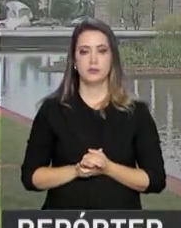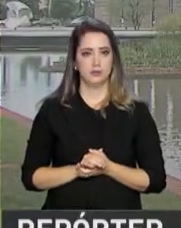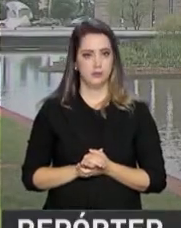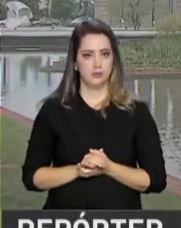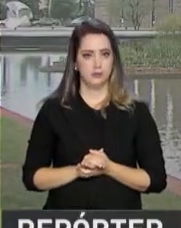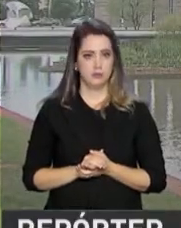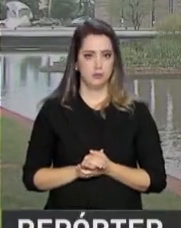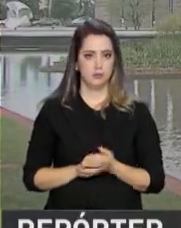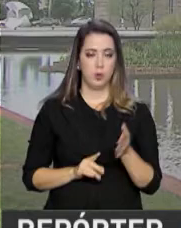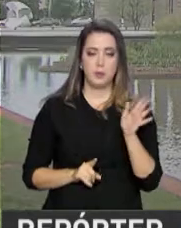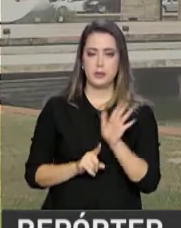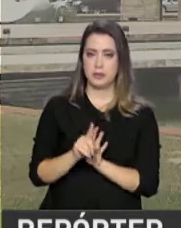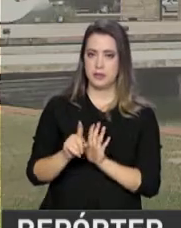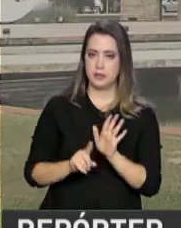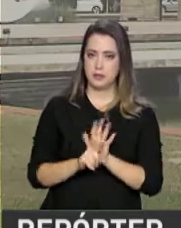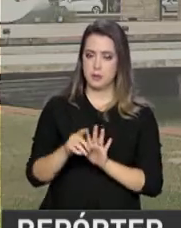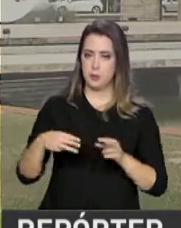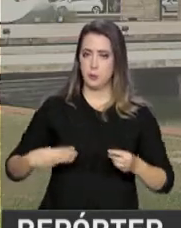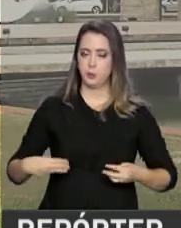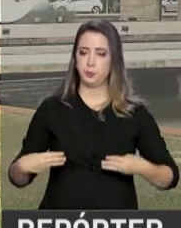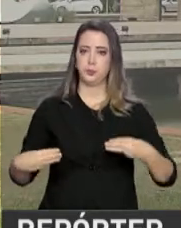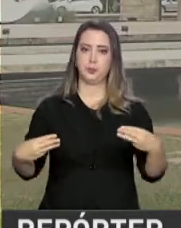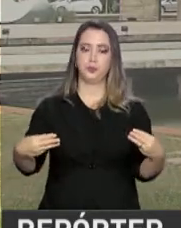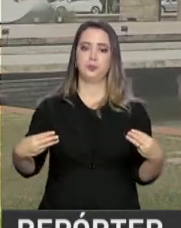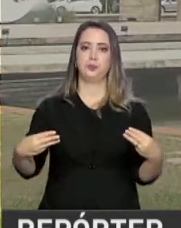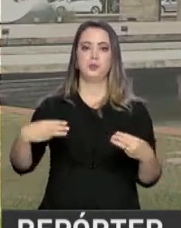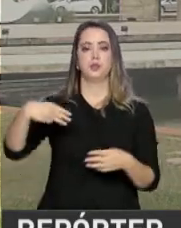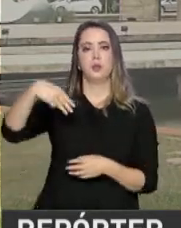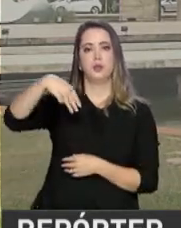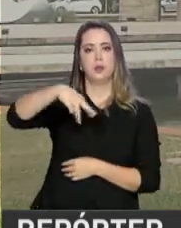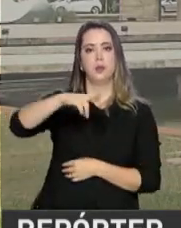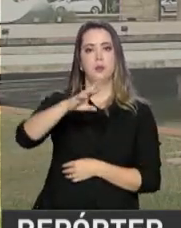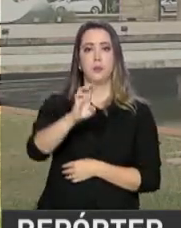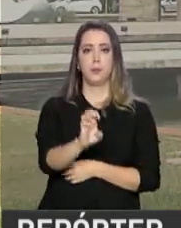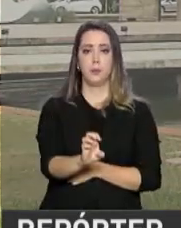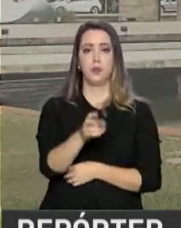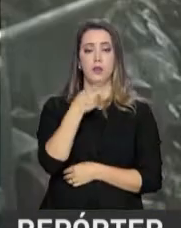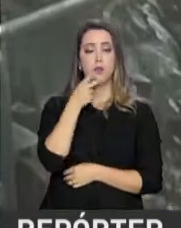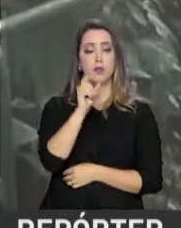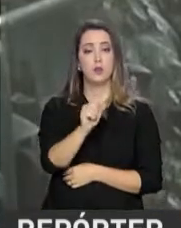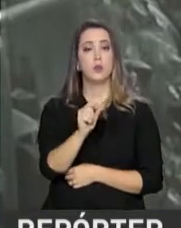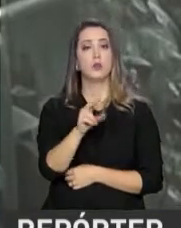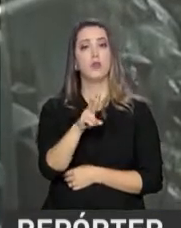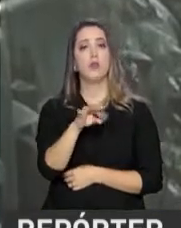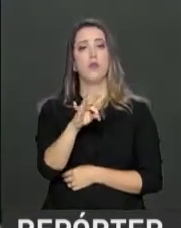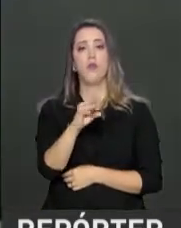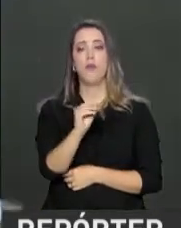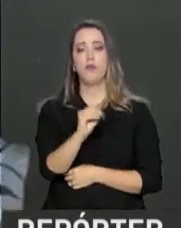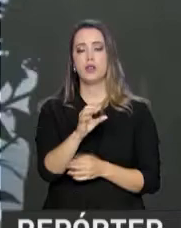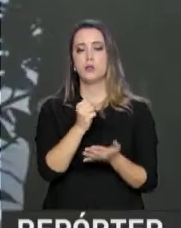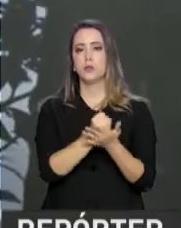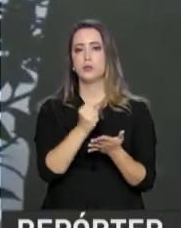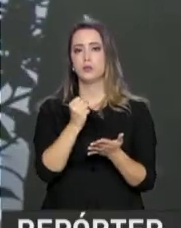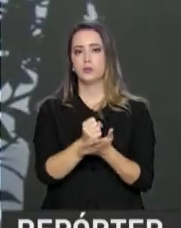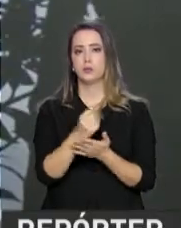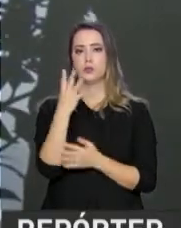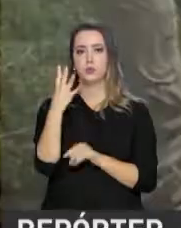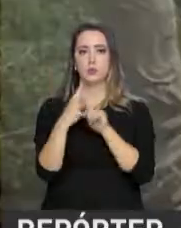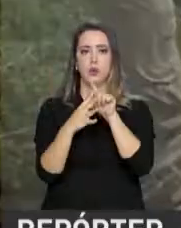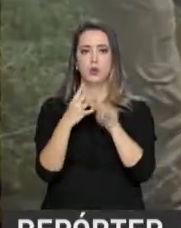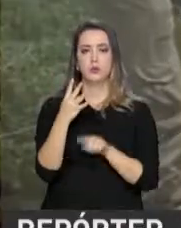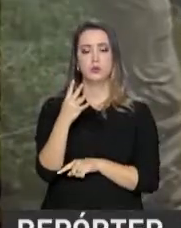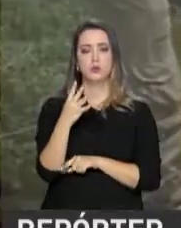com o levantamento realizado pelo ministério das relações exteriores o pedido de vistos eletrônicos dos quatro países